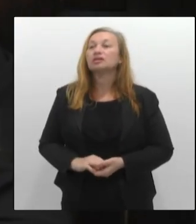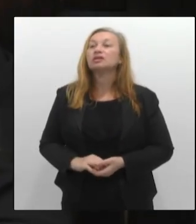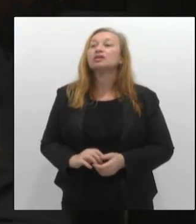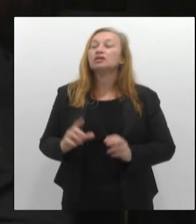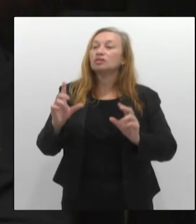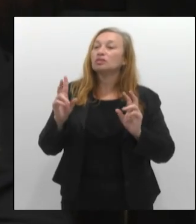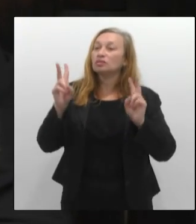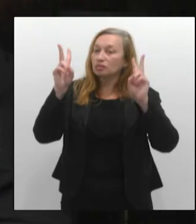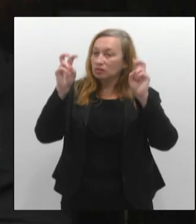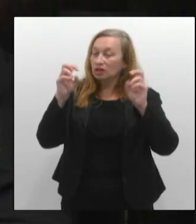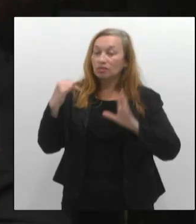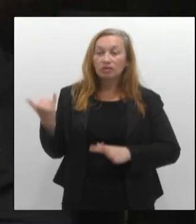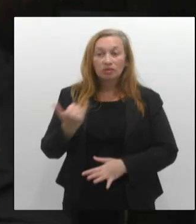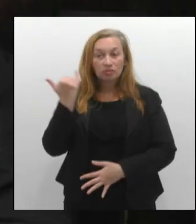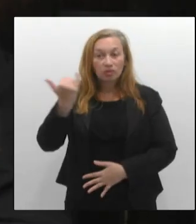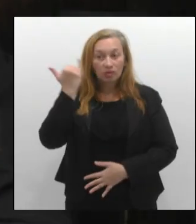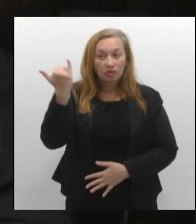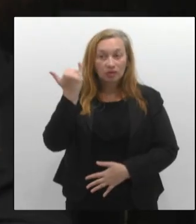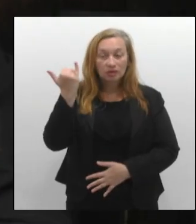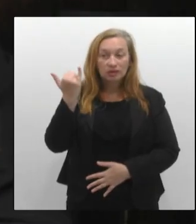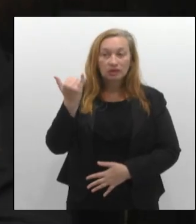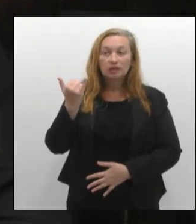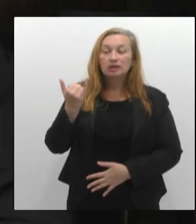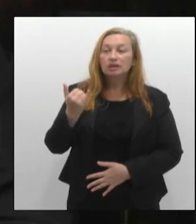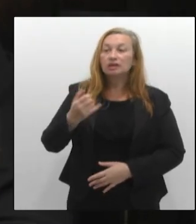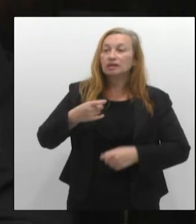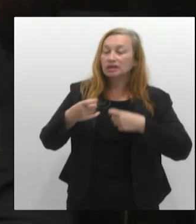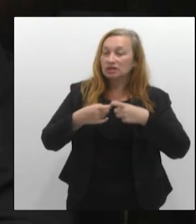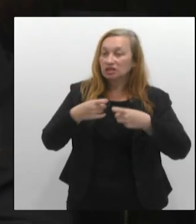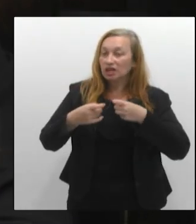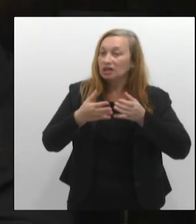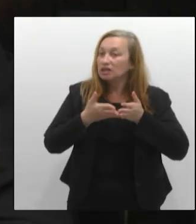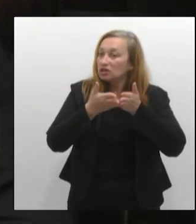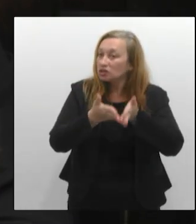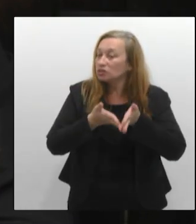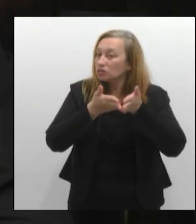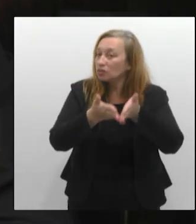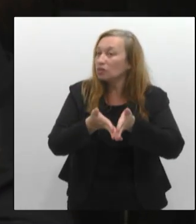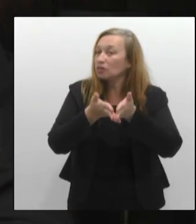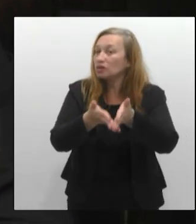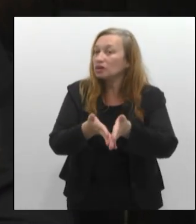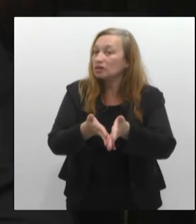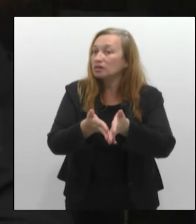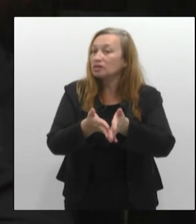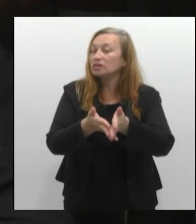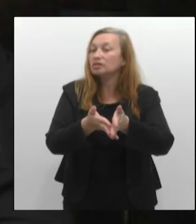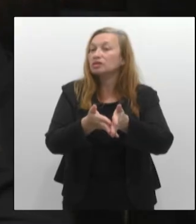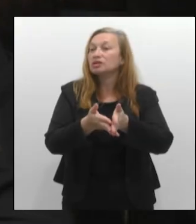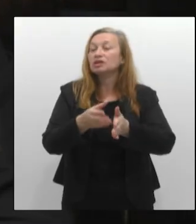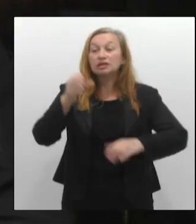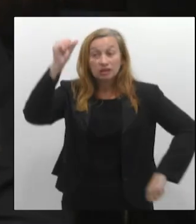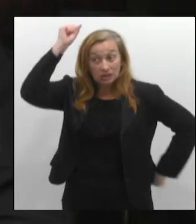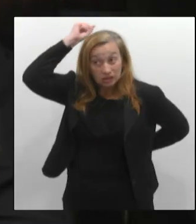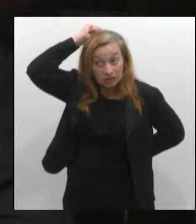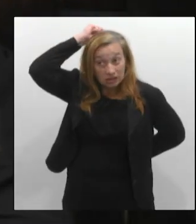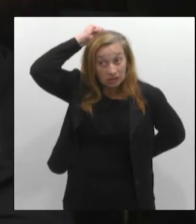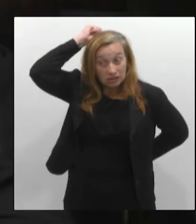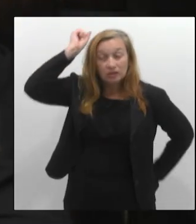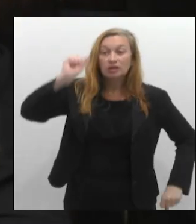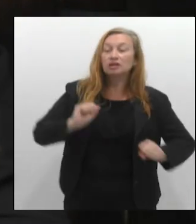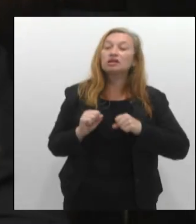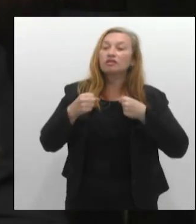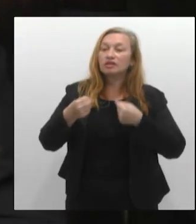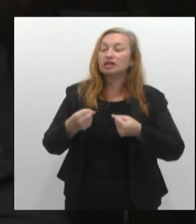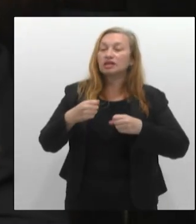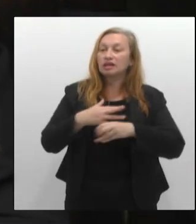pintura muito interessante na Batalha das Canoas, que juntamente com a Batalha das Canoas está ali a visão de São Sebastião defendendo a